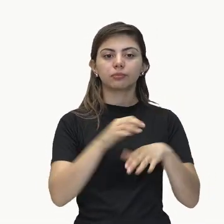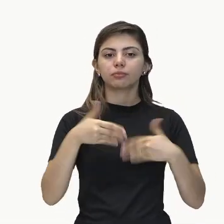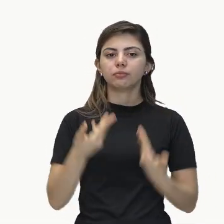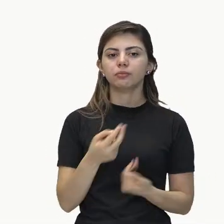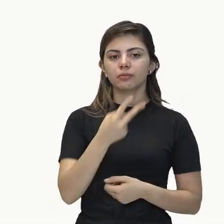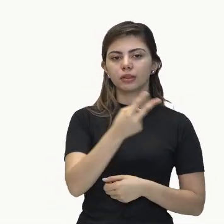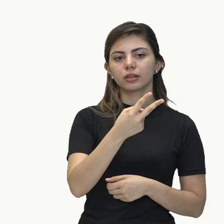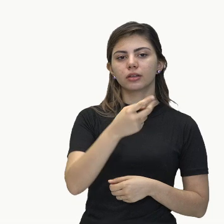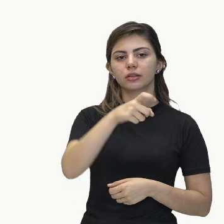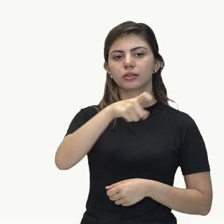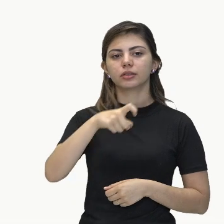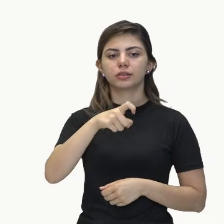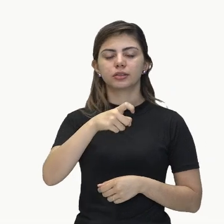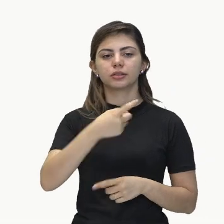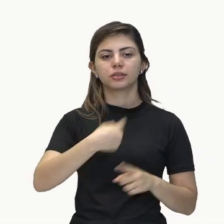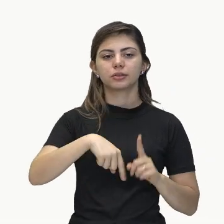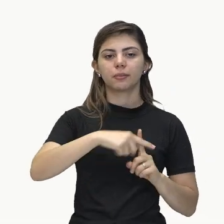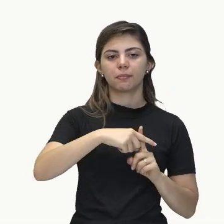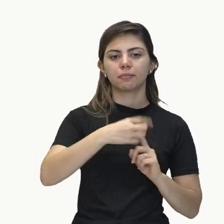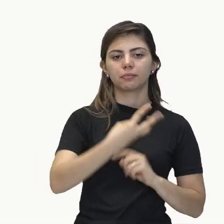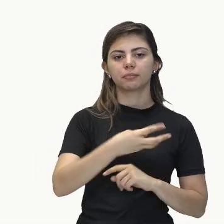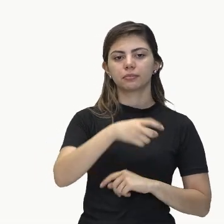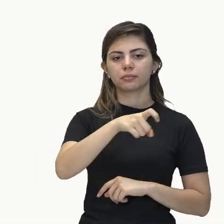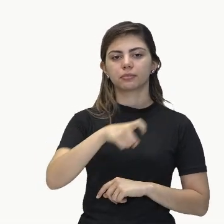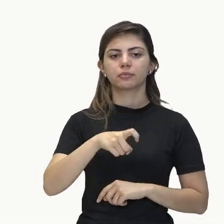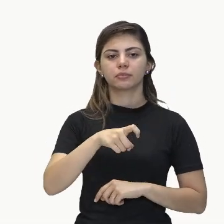2x mais 3x, eu tenho